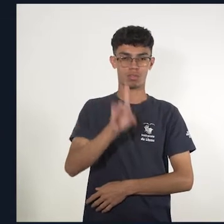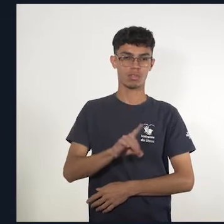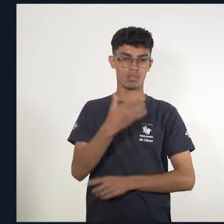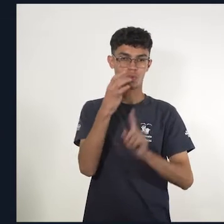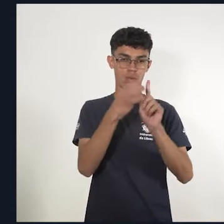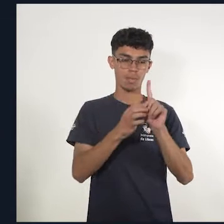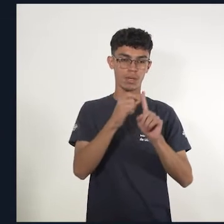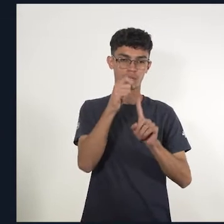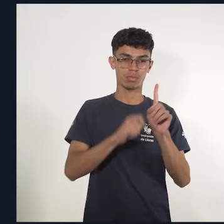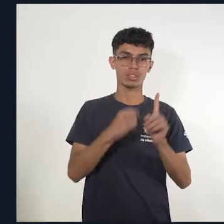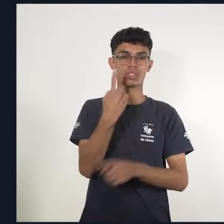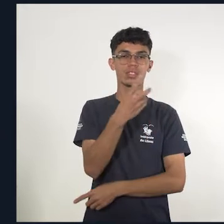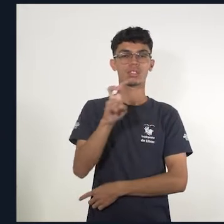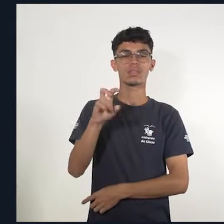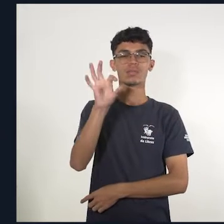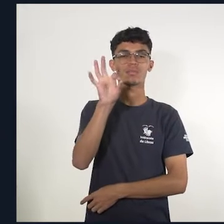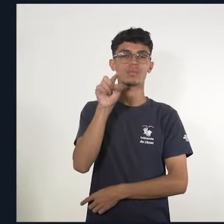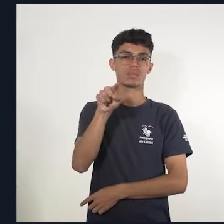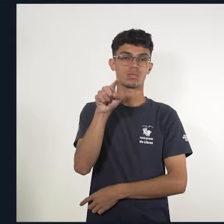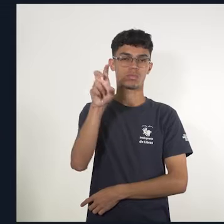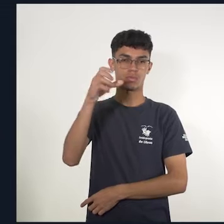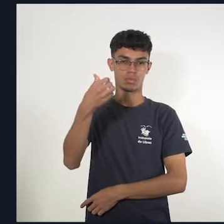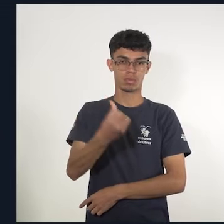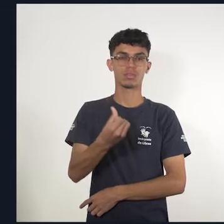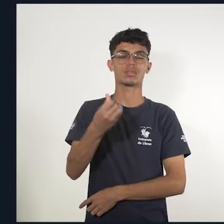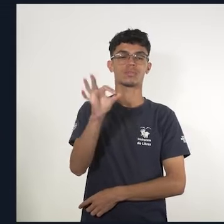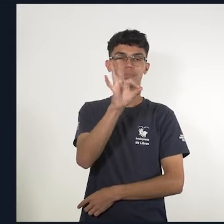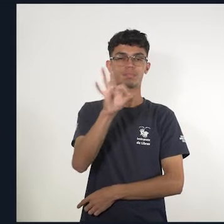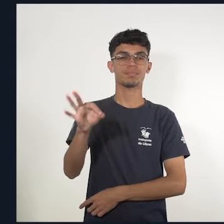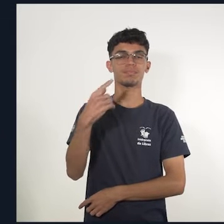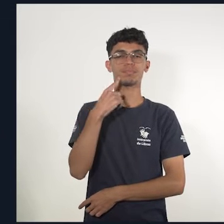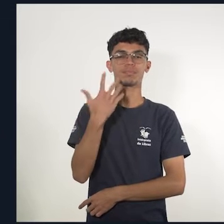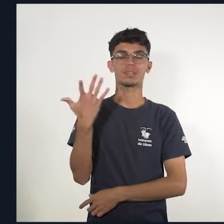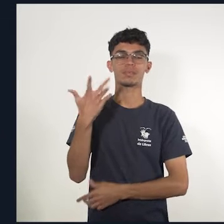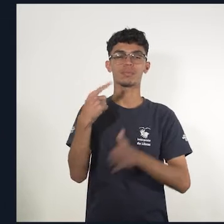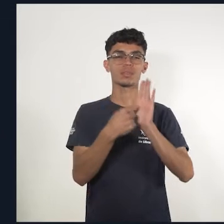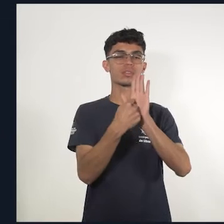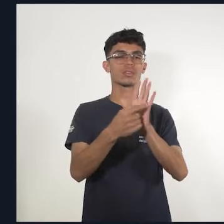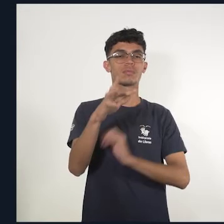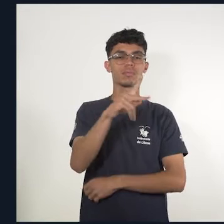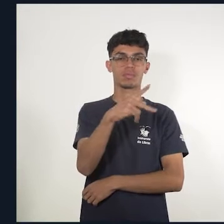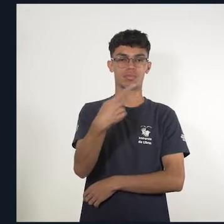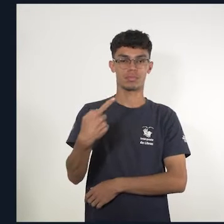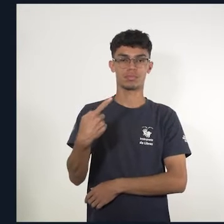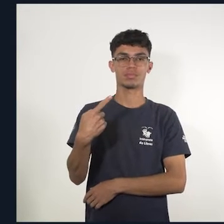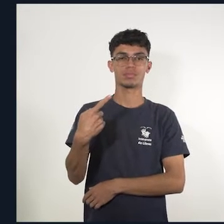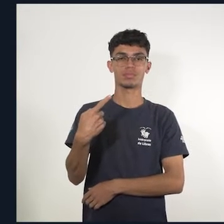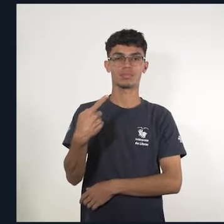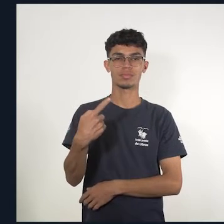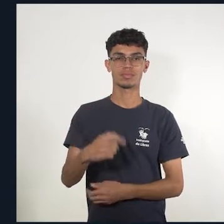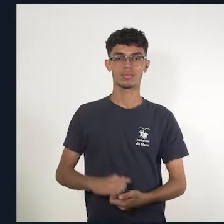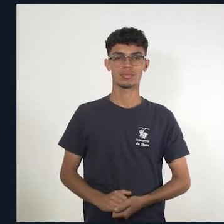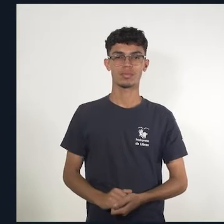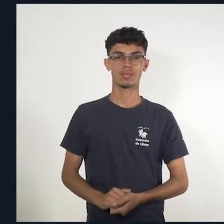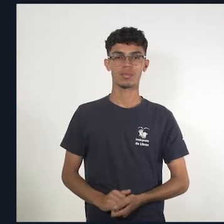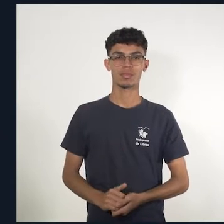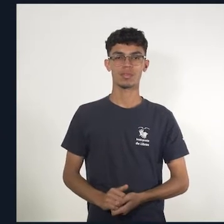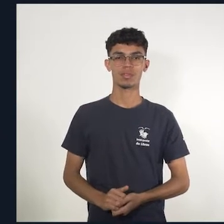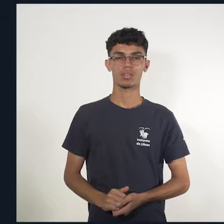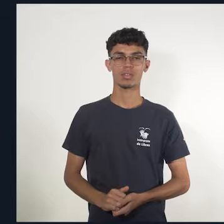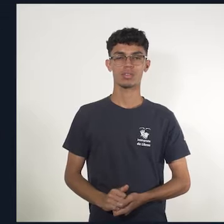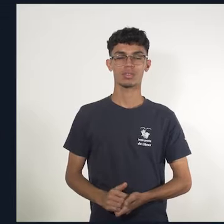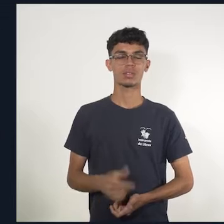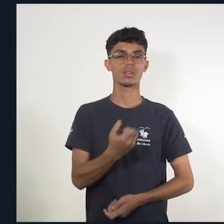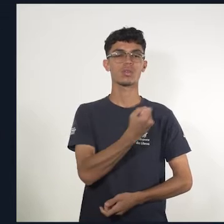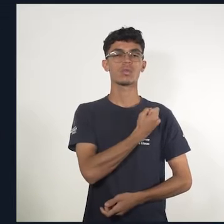com 15,6%, e aí nós podemos notar a incidência da P1, que coloca que